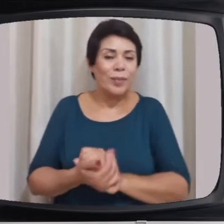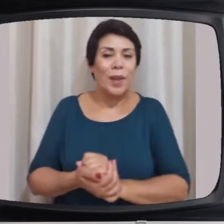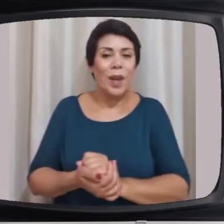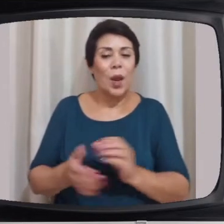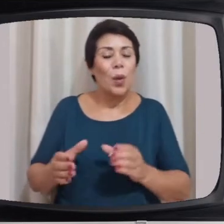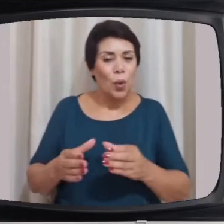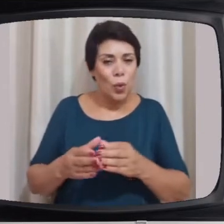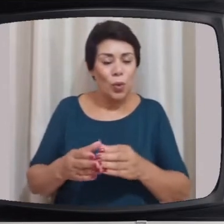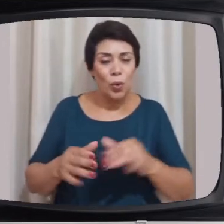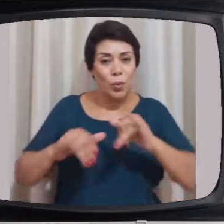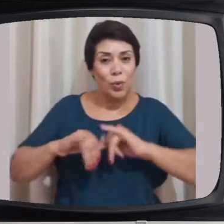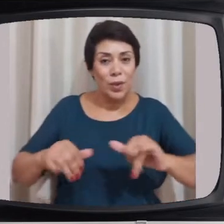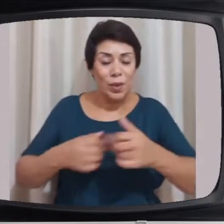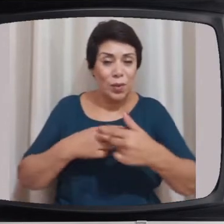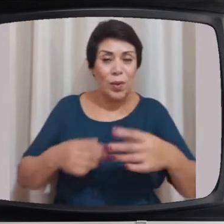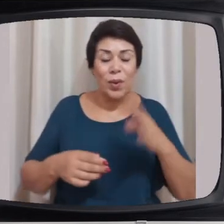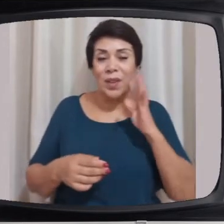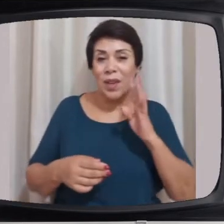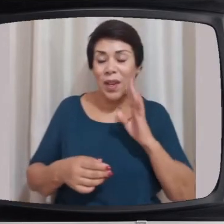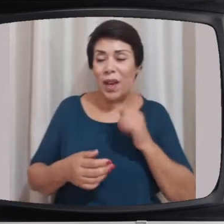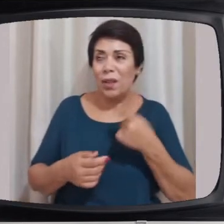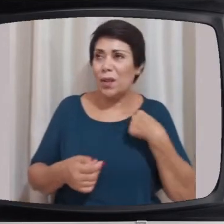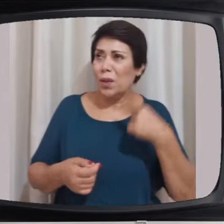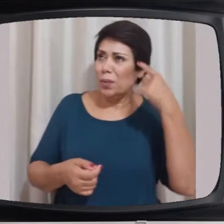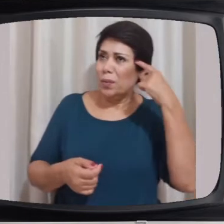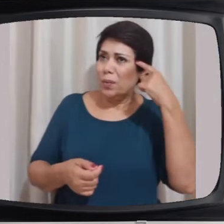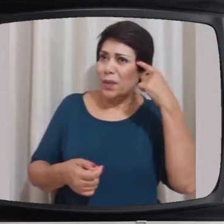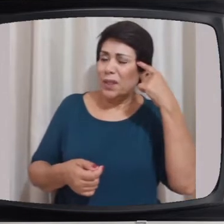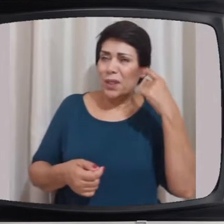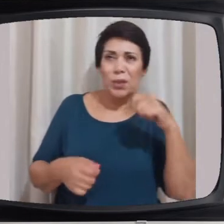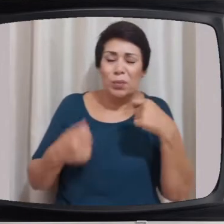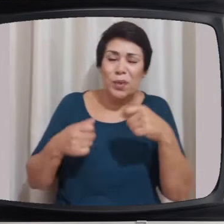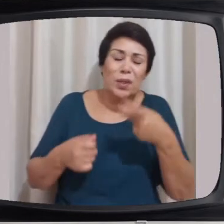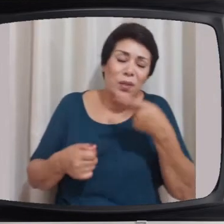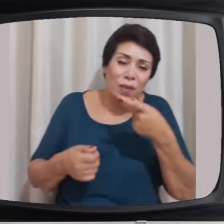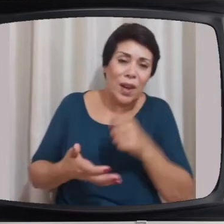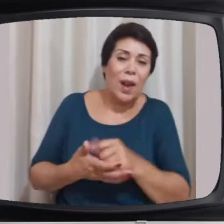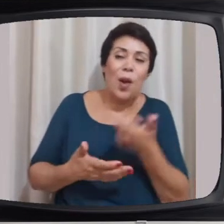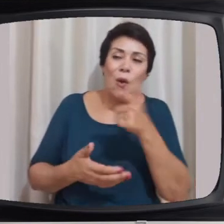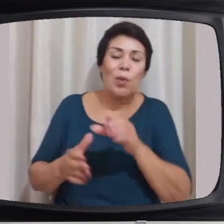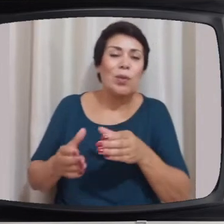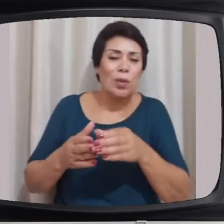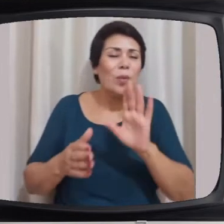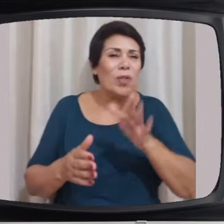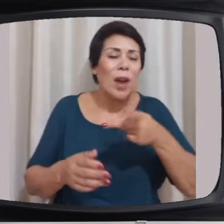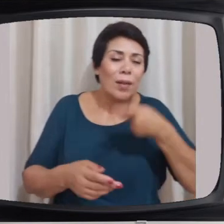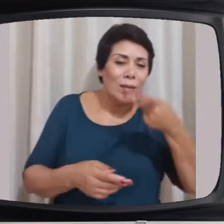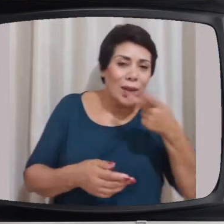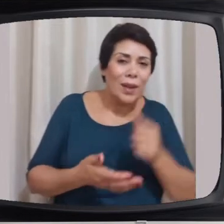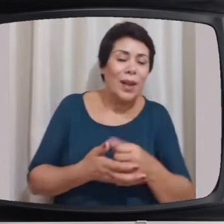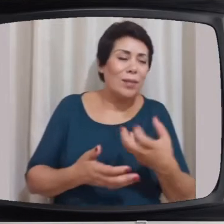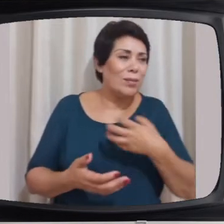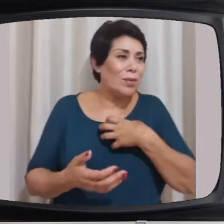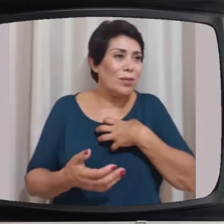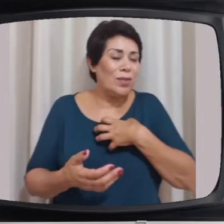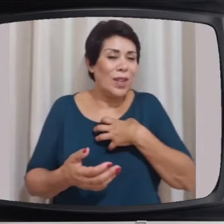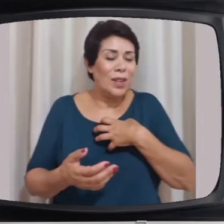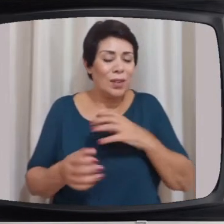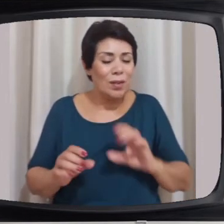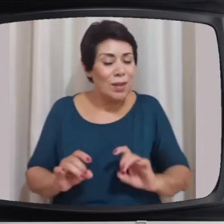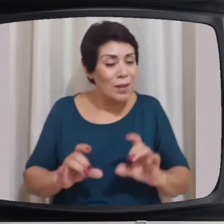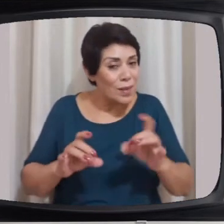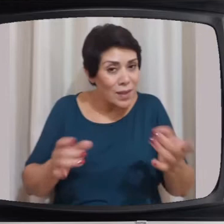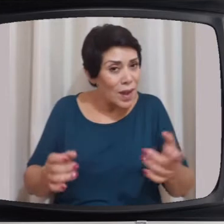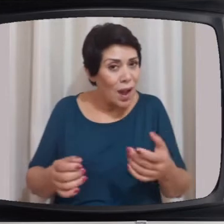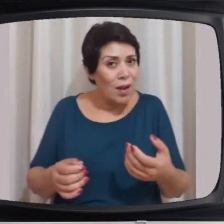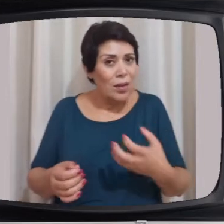lançou uma coisa que é tão legal que, de repente, eu vou ficar, poxa, não vou... Não preciso mais falar isso, porque tem outras bandas que estão falando isso de uma maneira mais especial